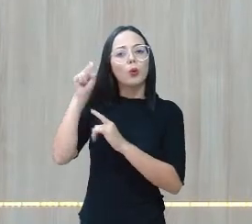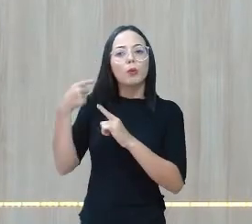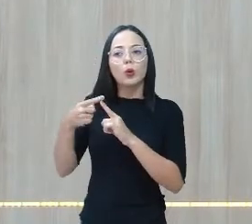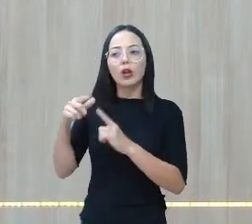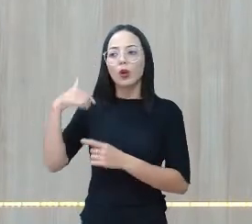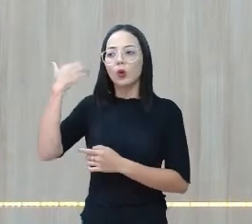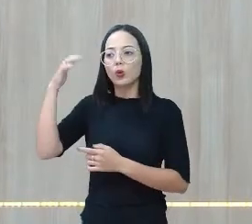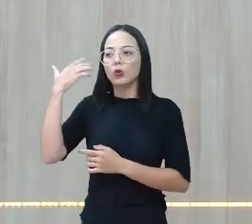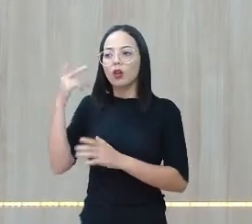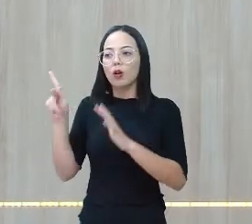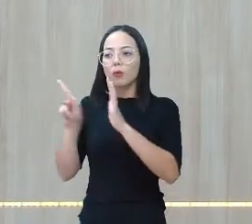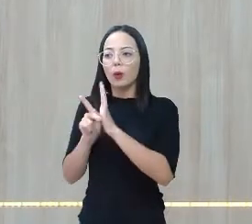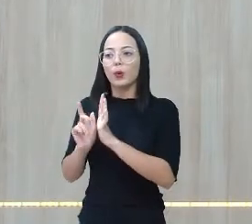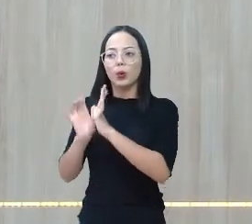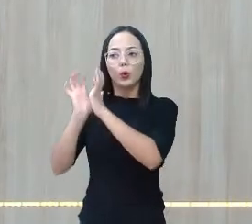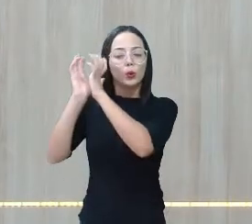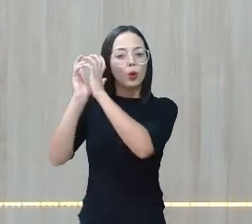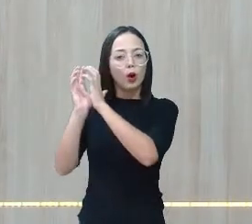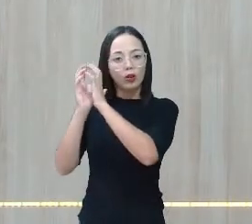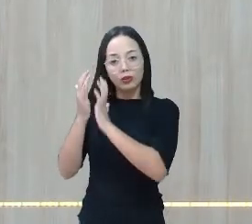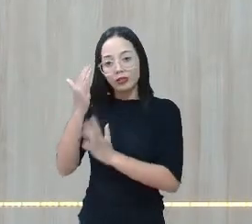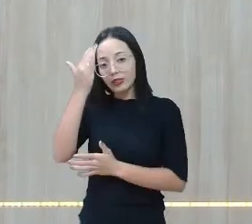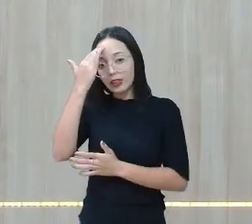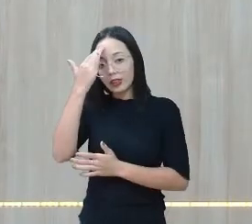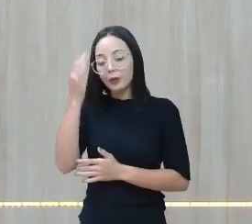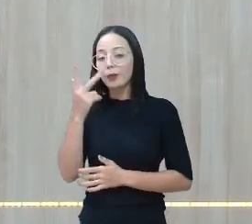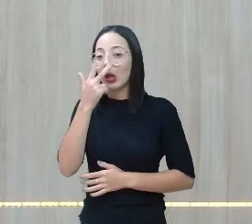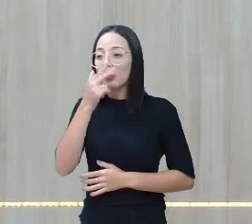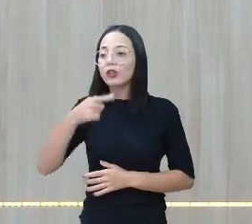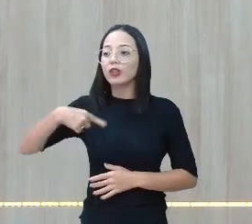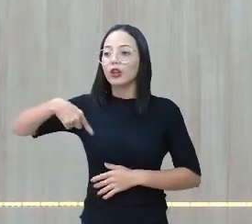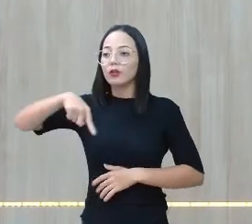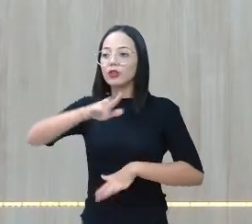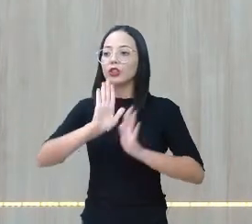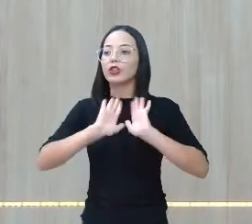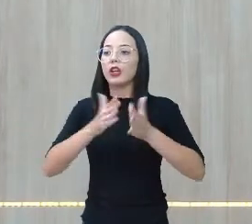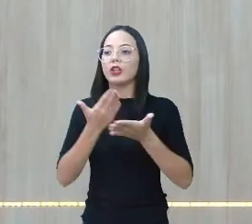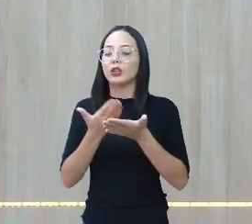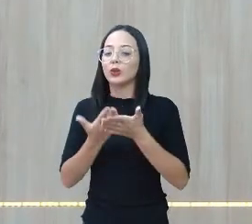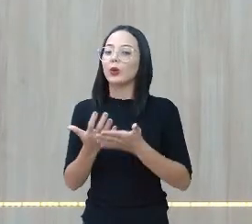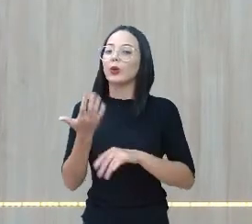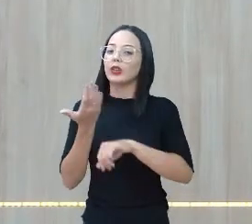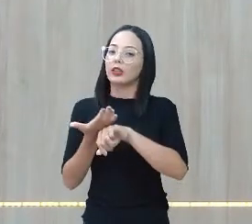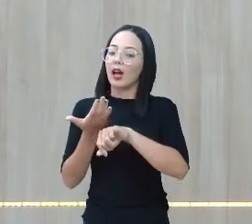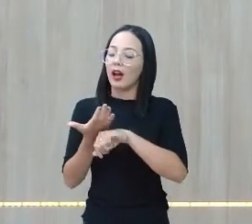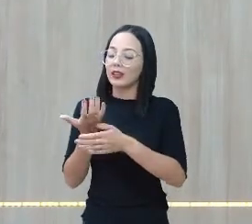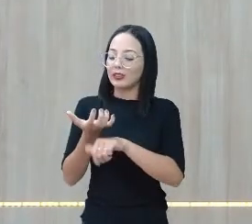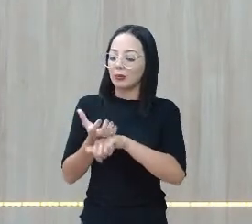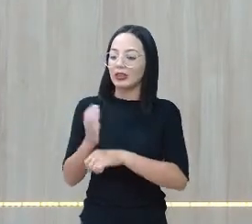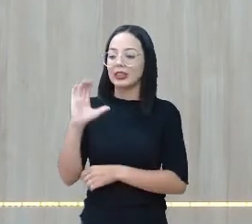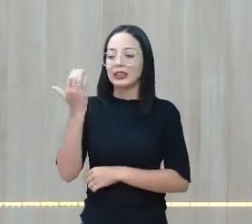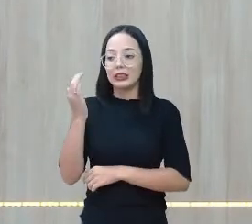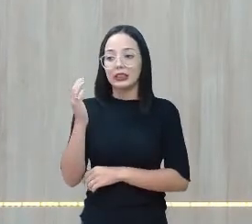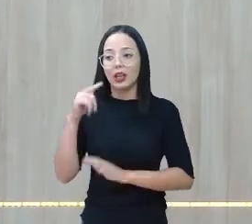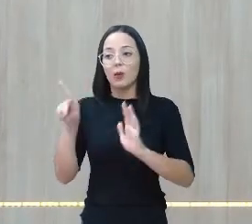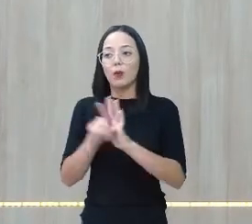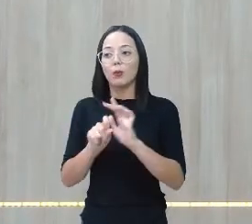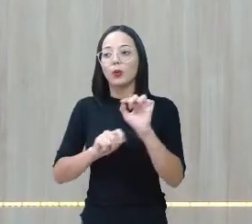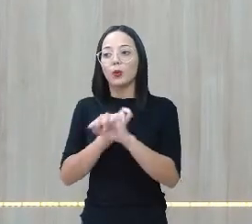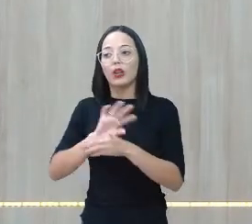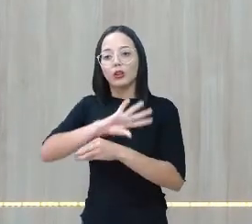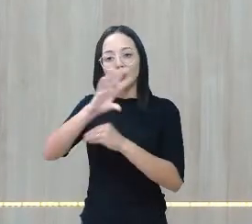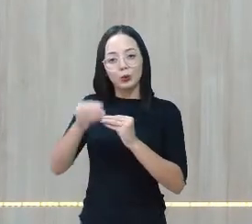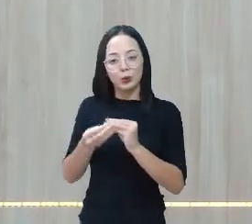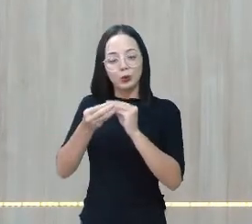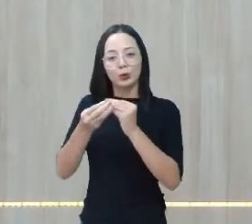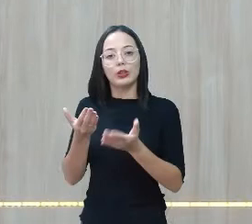som vai ser codificado lá no cérebro. Creio que vocês já viram isso em alguma aula de ciência. Então, essa é a nossa contribuição